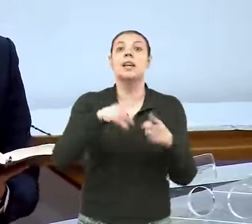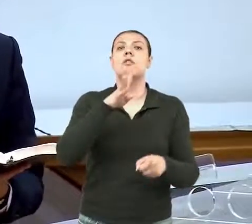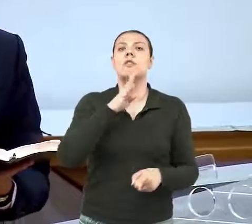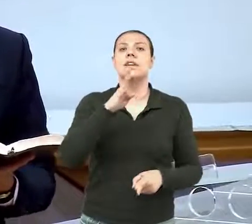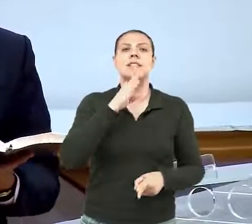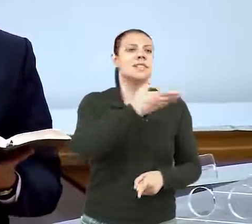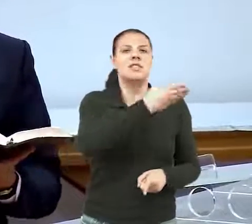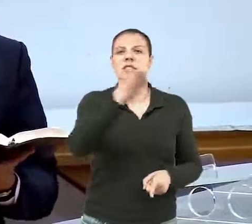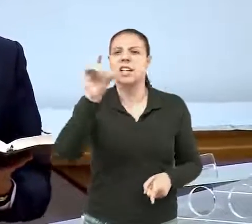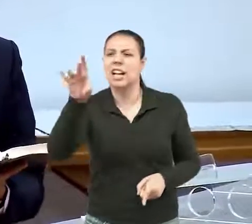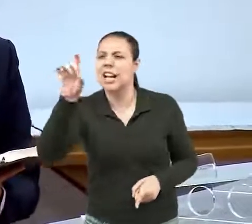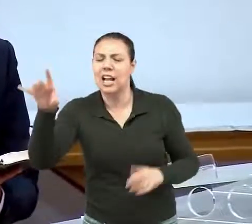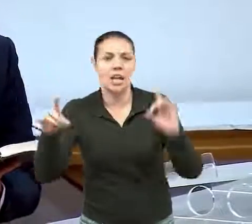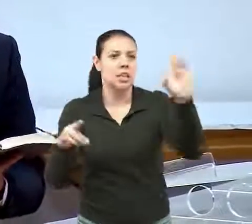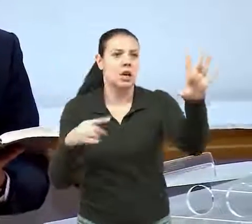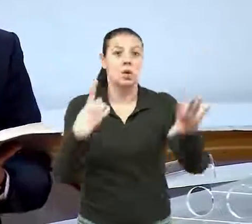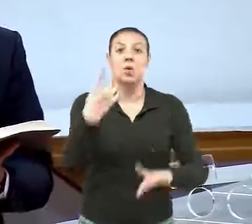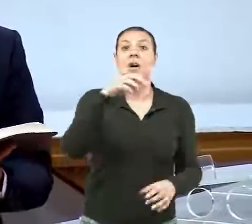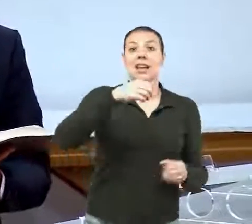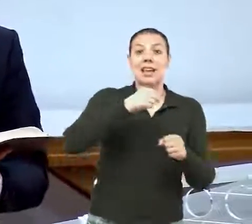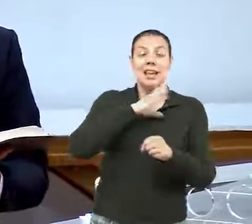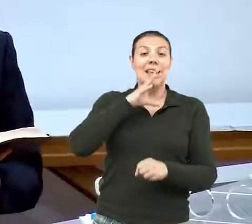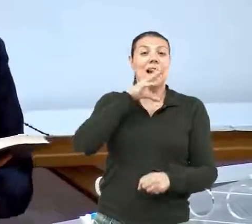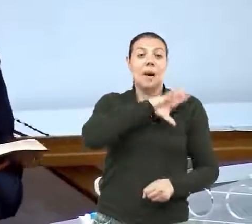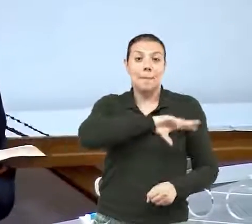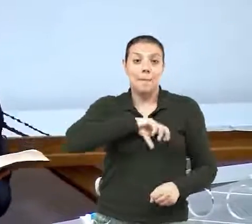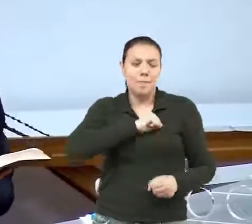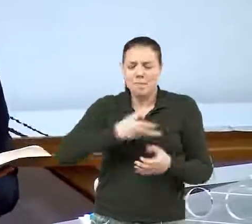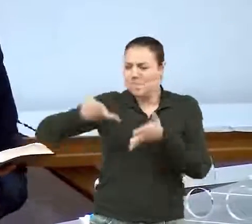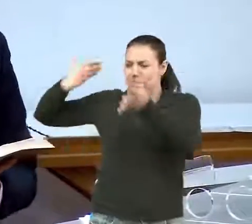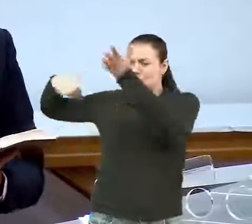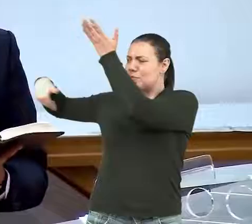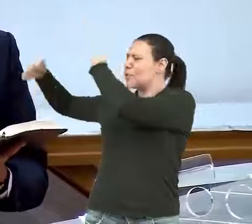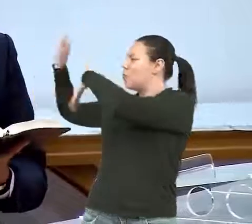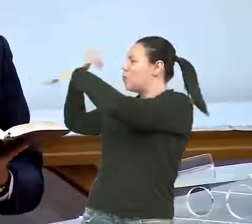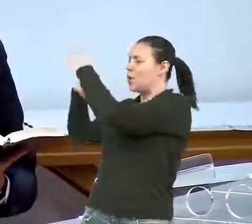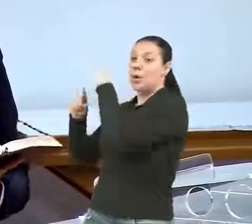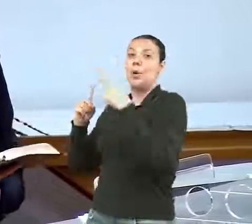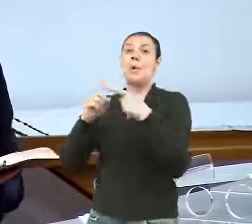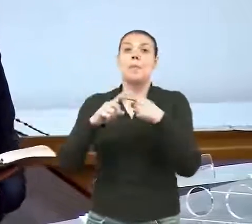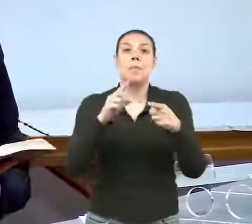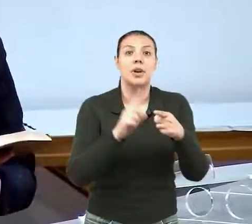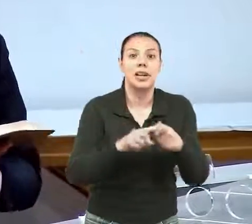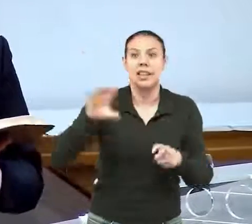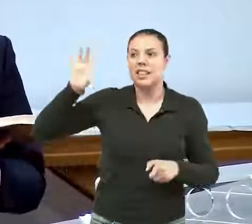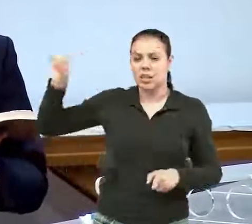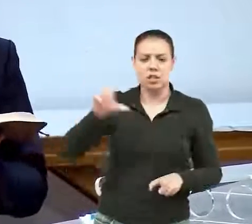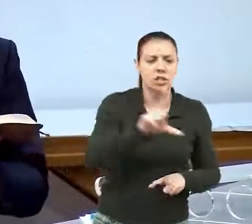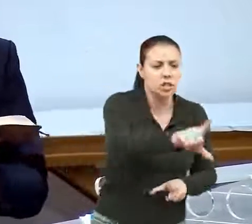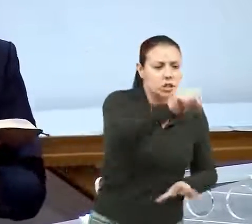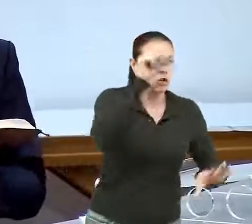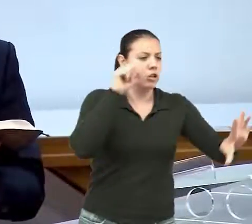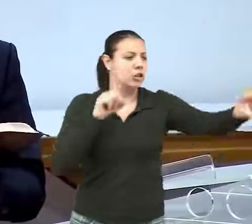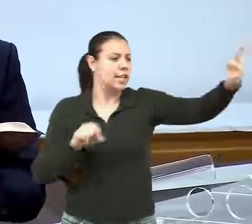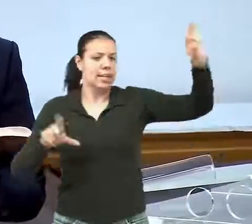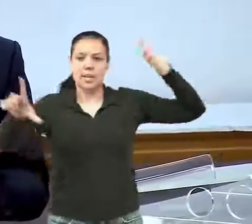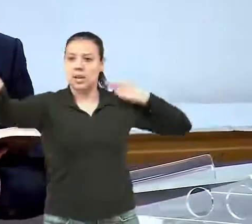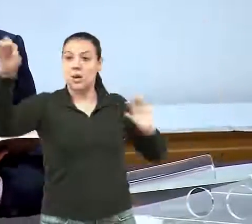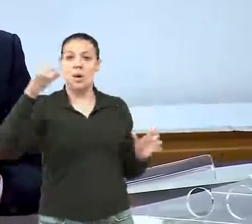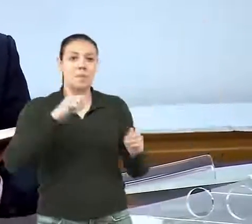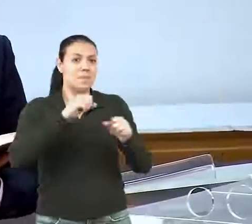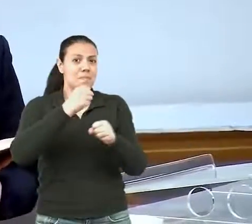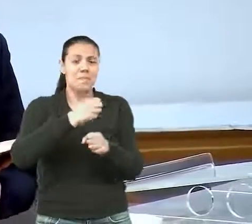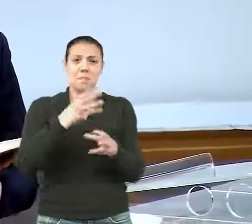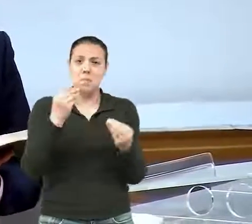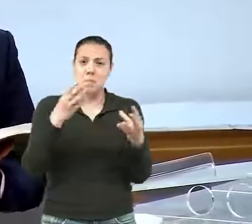remiu você, porque Deus amou você antes da fundação do mundo. Deus remiu você, porque Ele elegeu você antes dos tempos